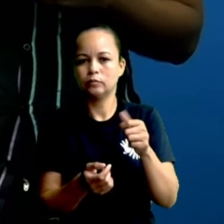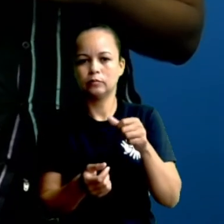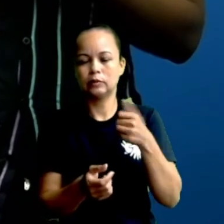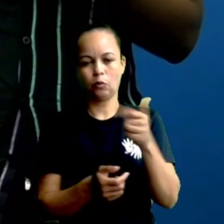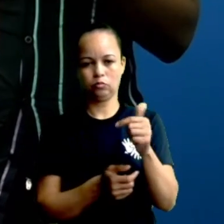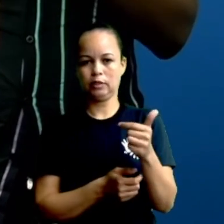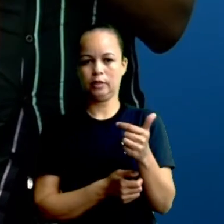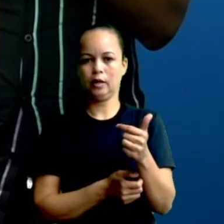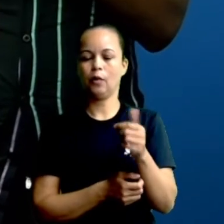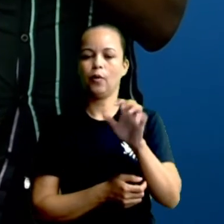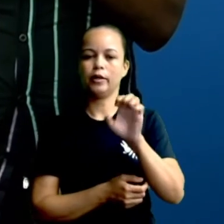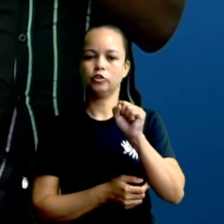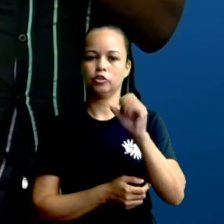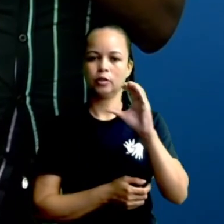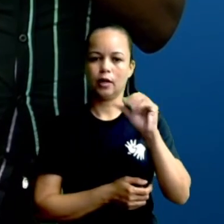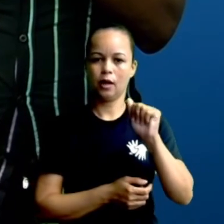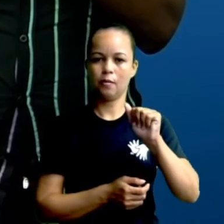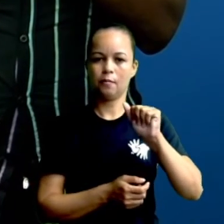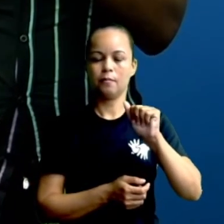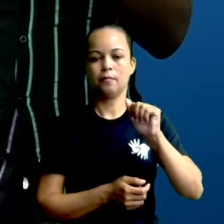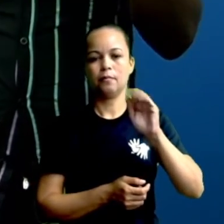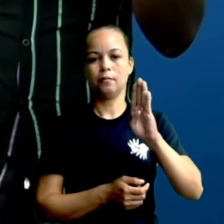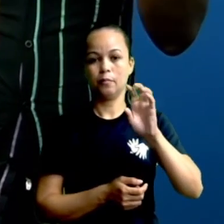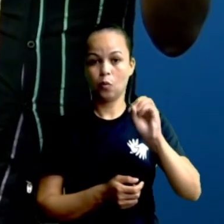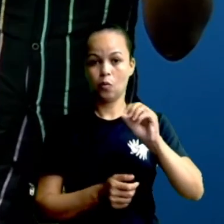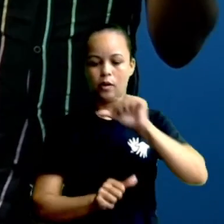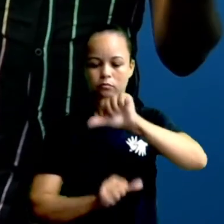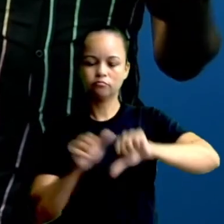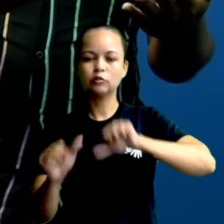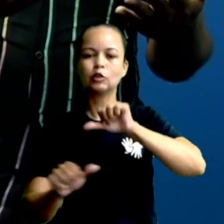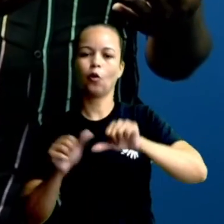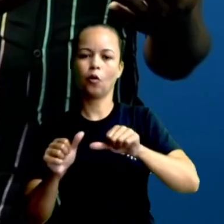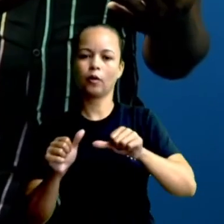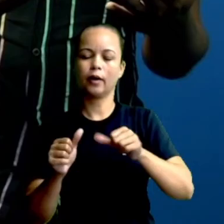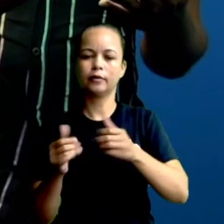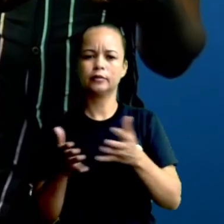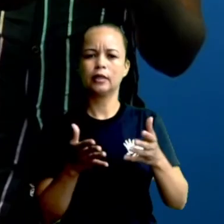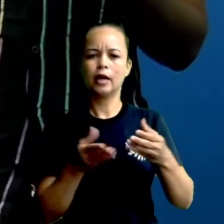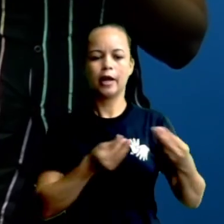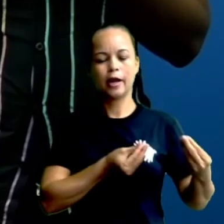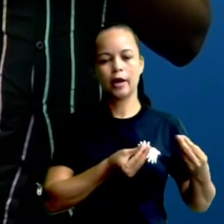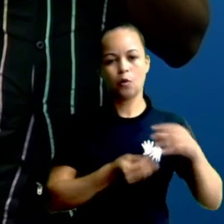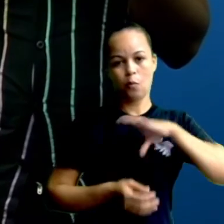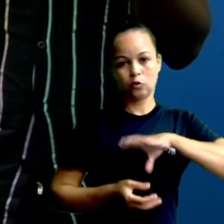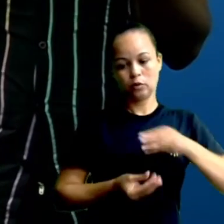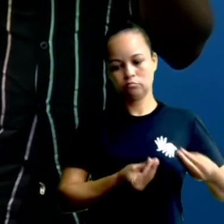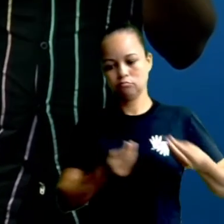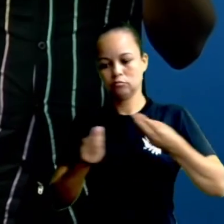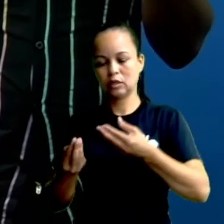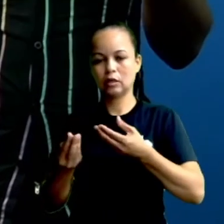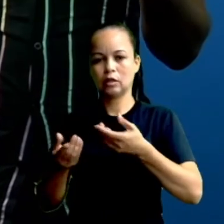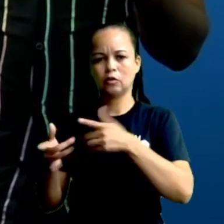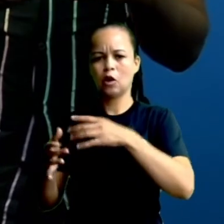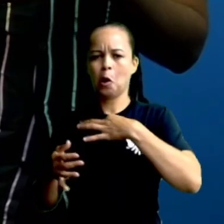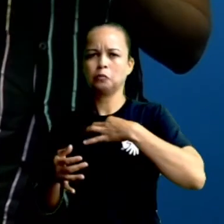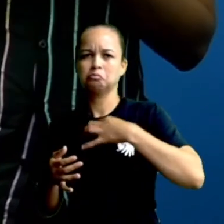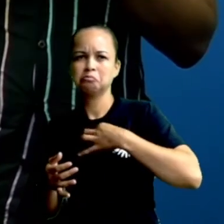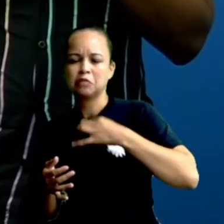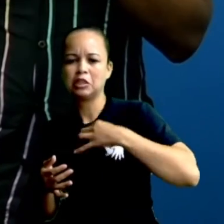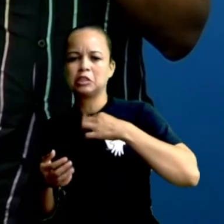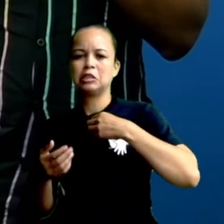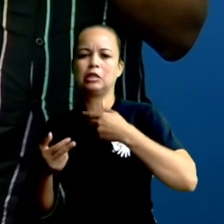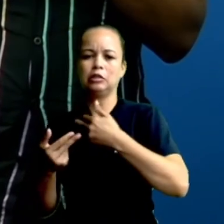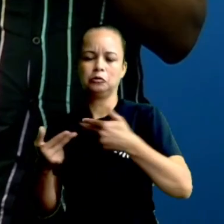escambo, tá? Então, eles ofereciam aos nativos produtos como